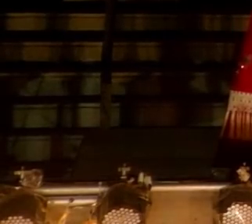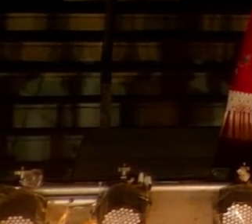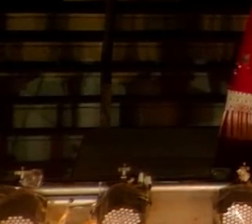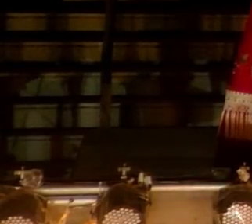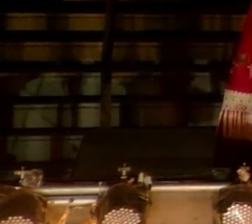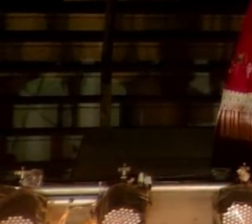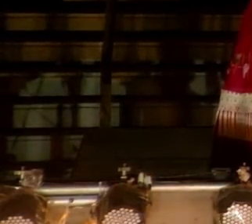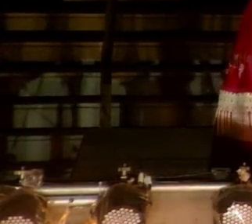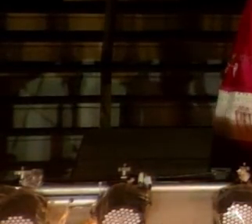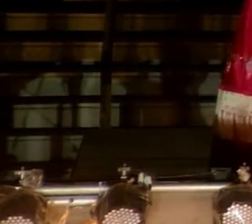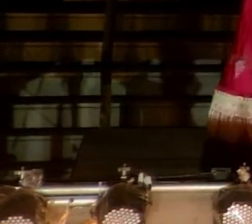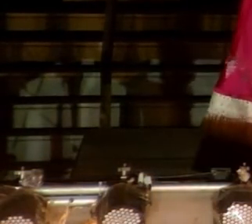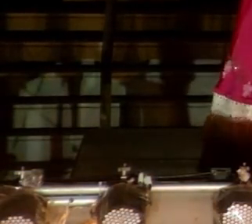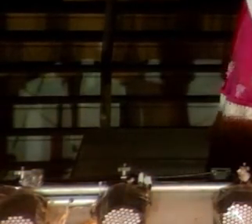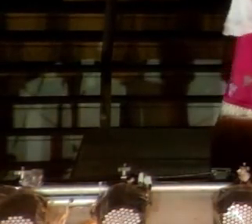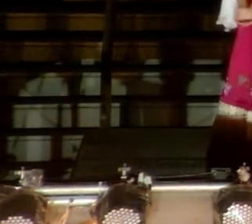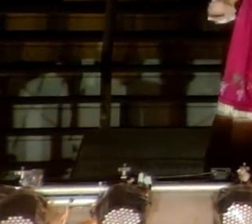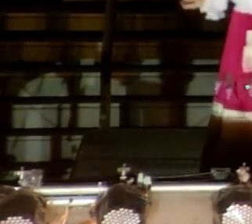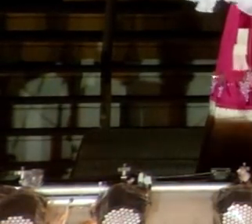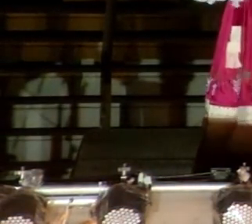Kátia, e essa imagem?